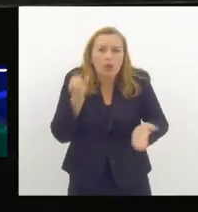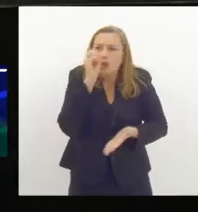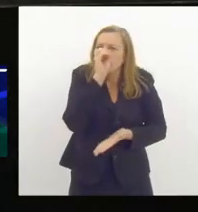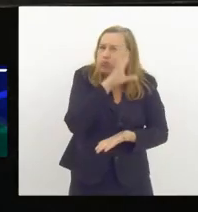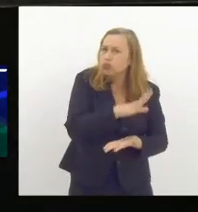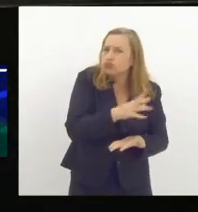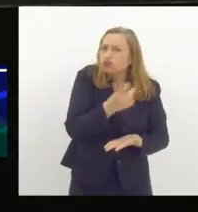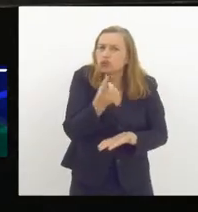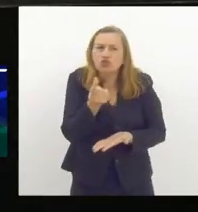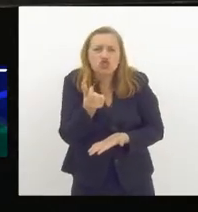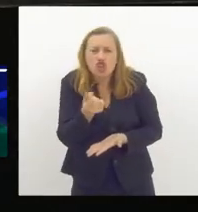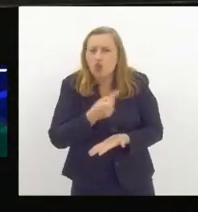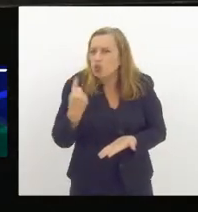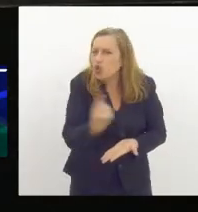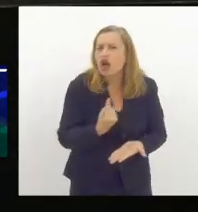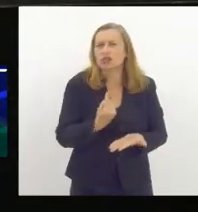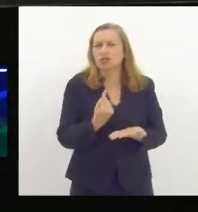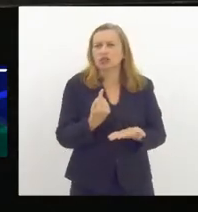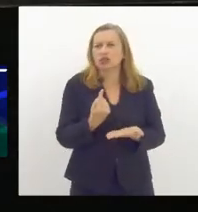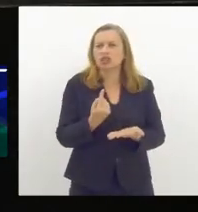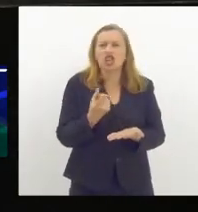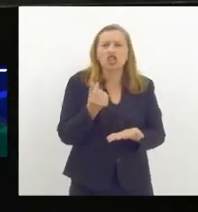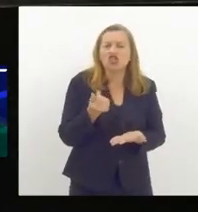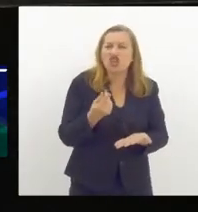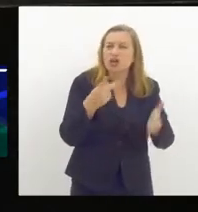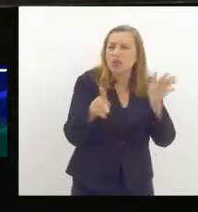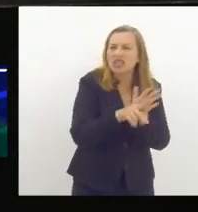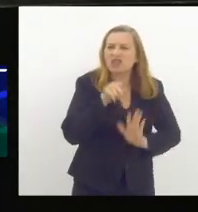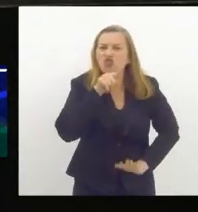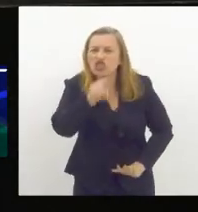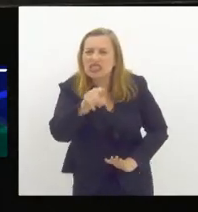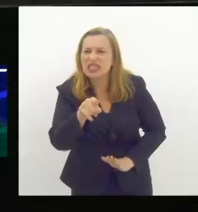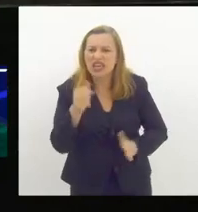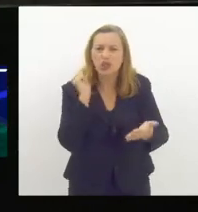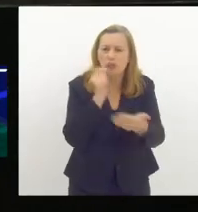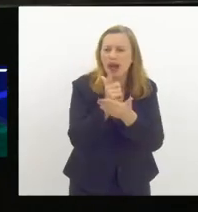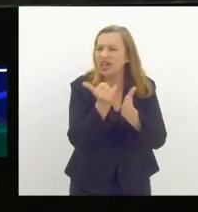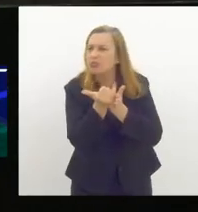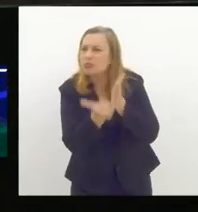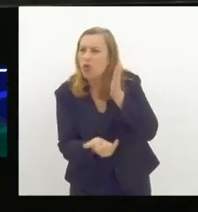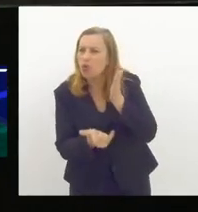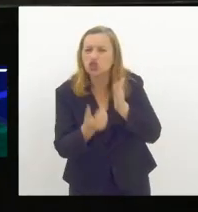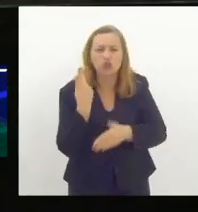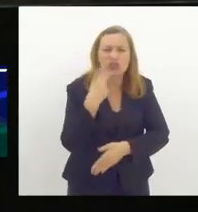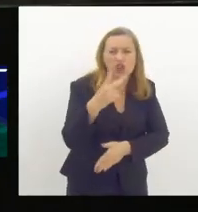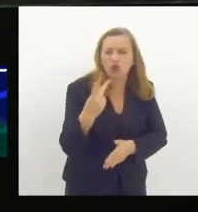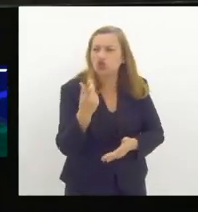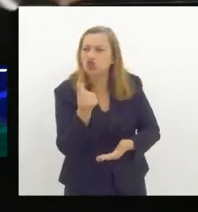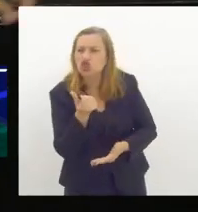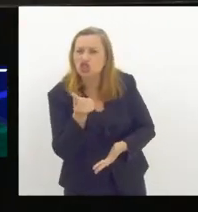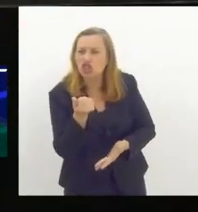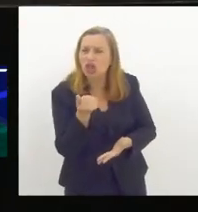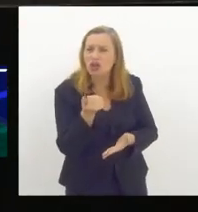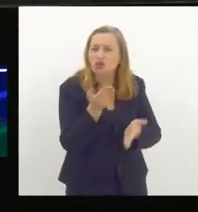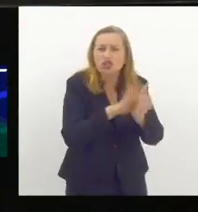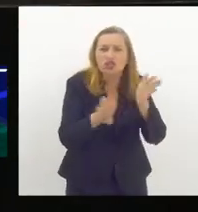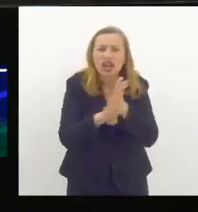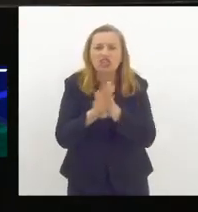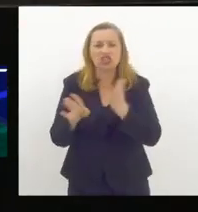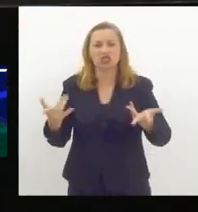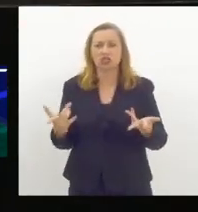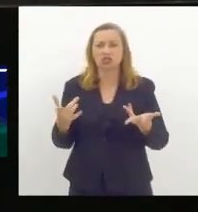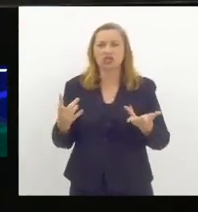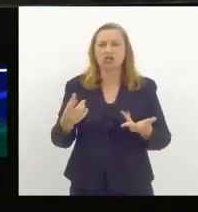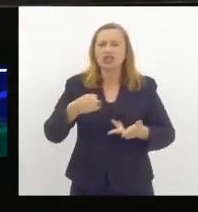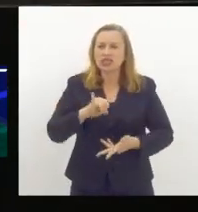absurdo sem dinheiro nosso é dinheiro de você cidadão que paga imposto é o seu dinheiro que todo expedição